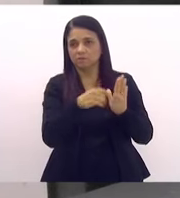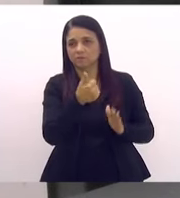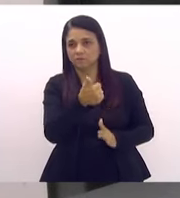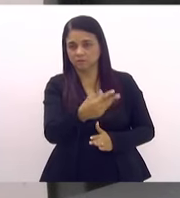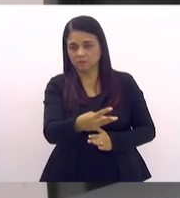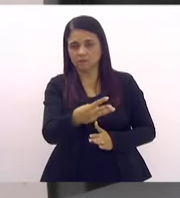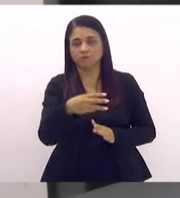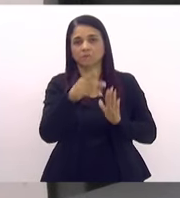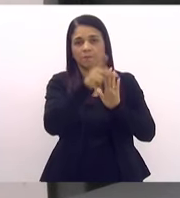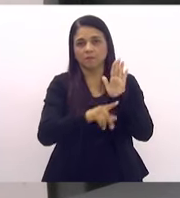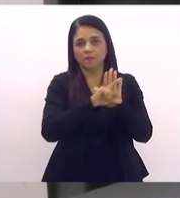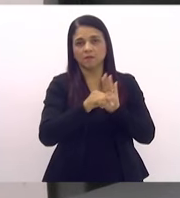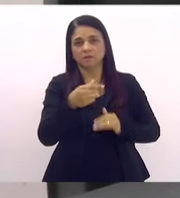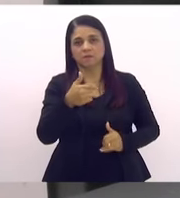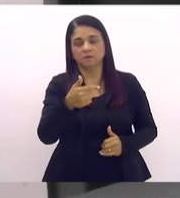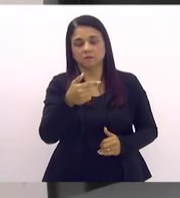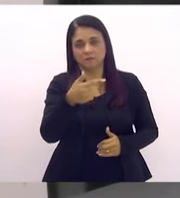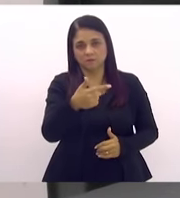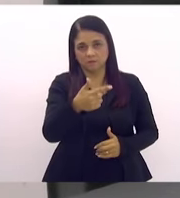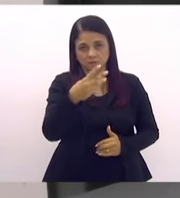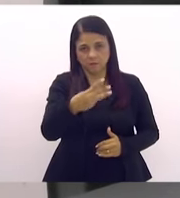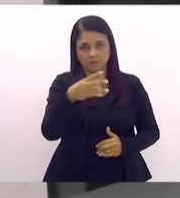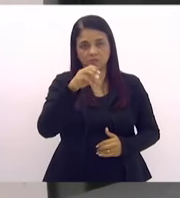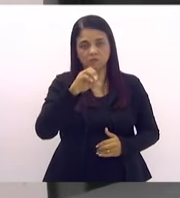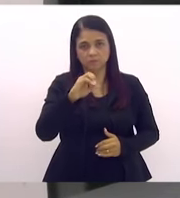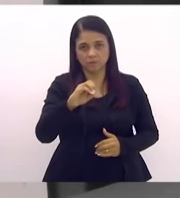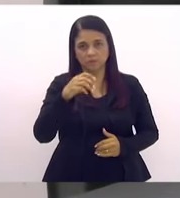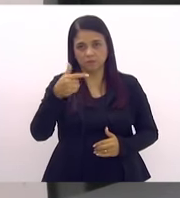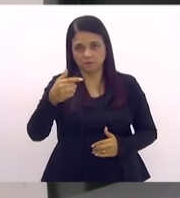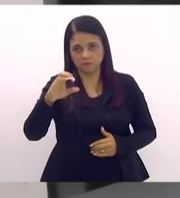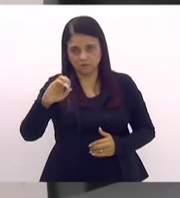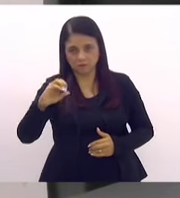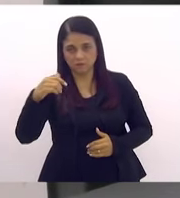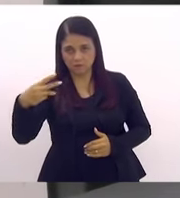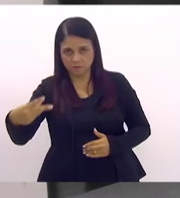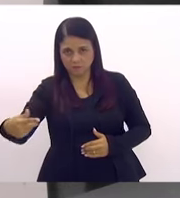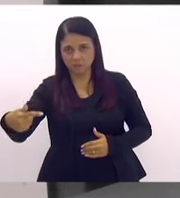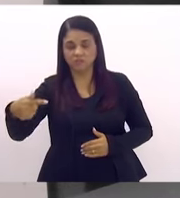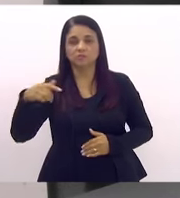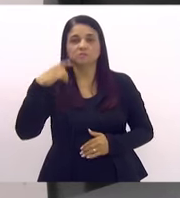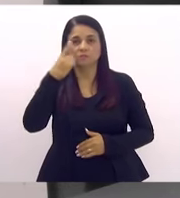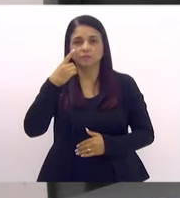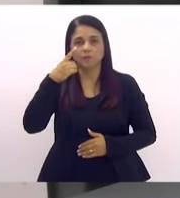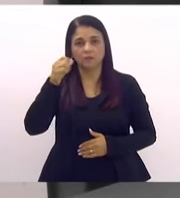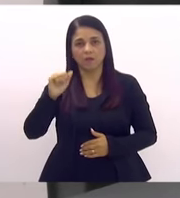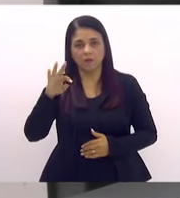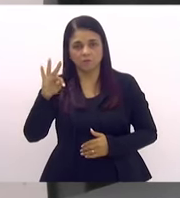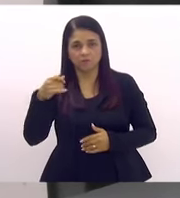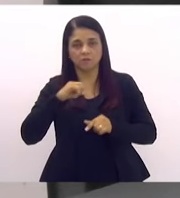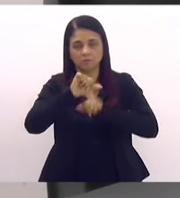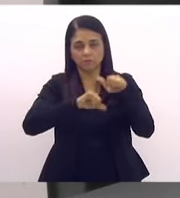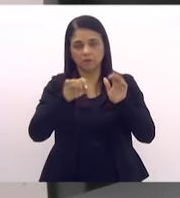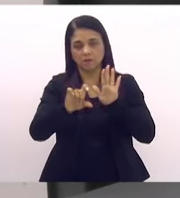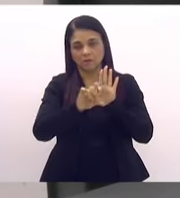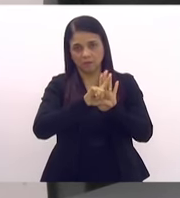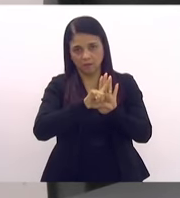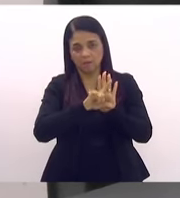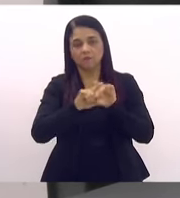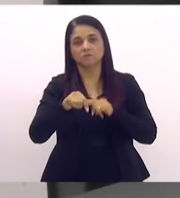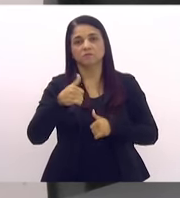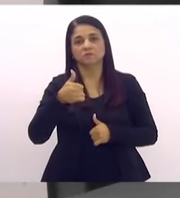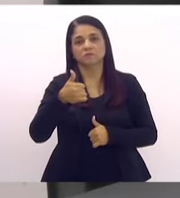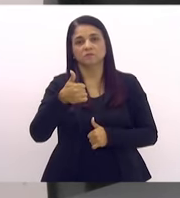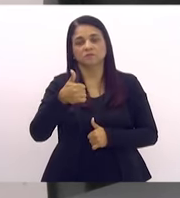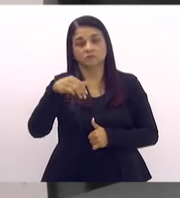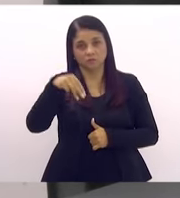ao PL 3007-A de 2017, autoria do deputado Átila Nunes, que altera a lei 7.115, de 24 de novembro de